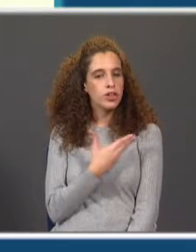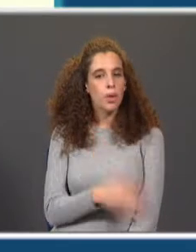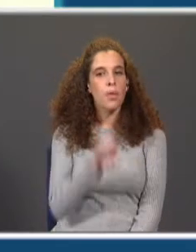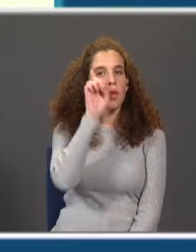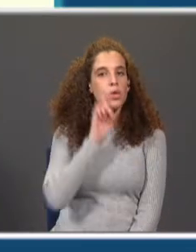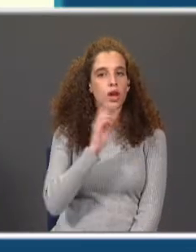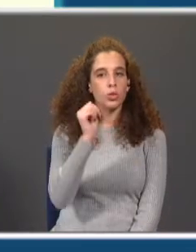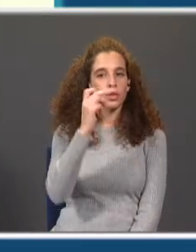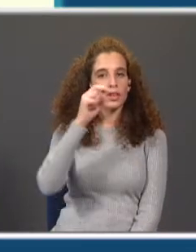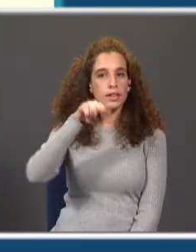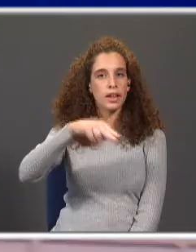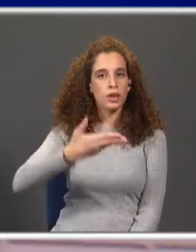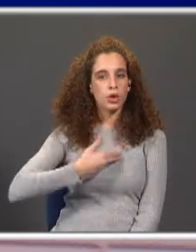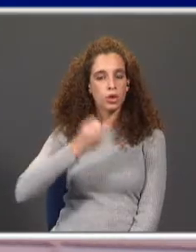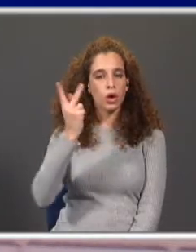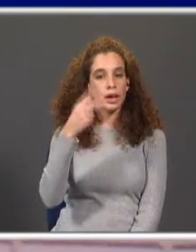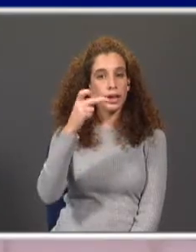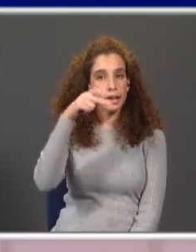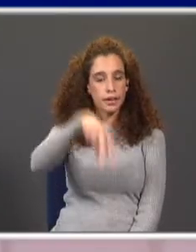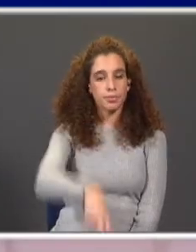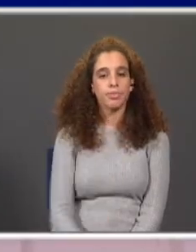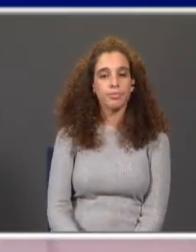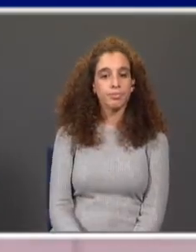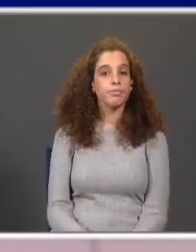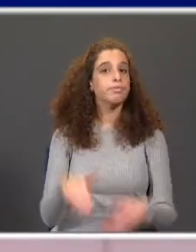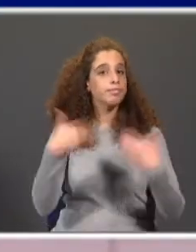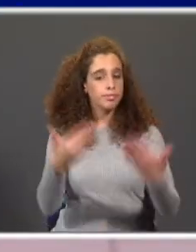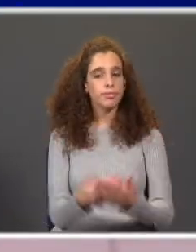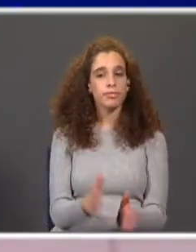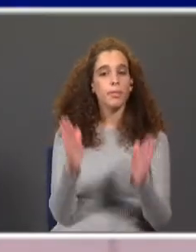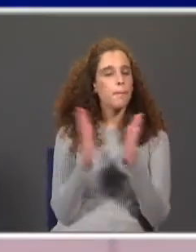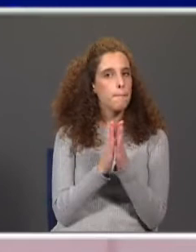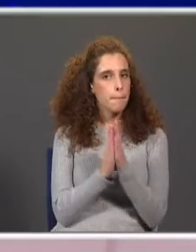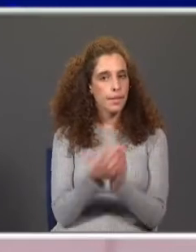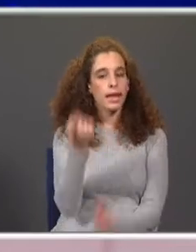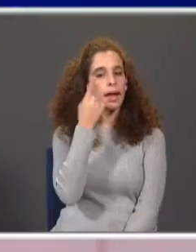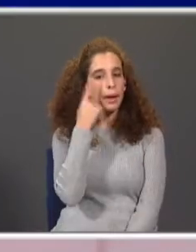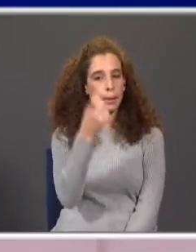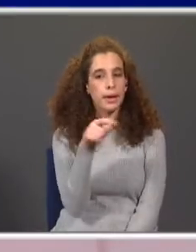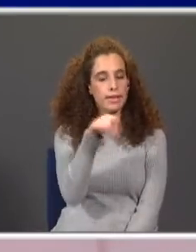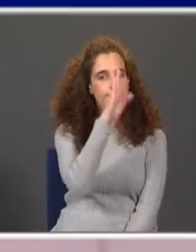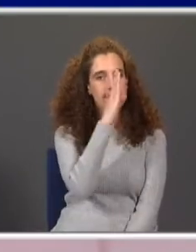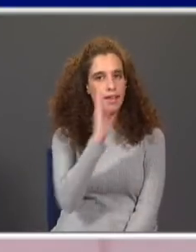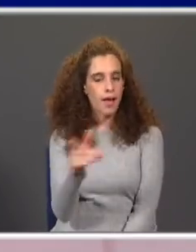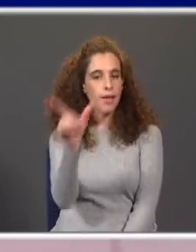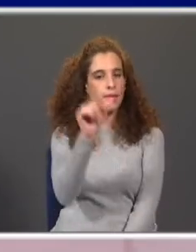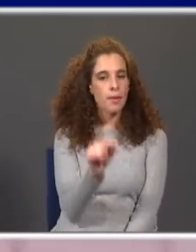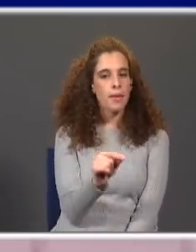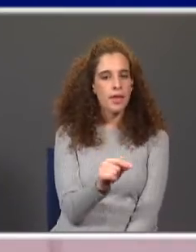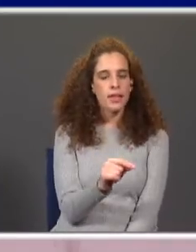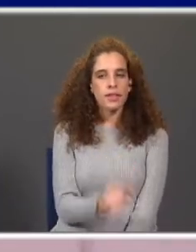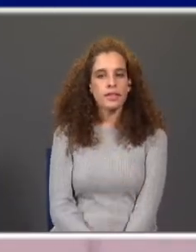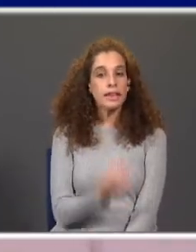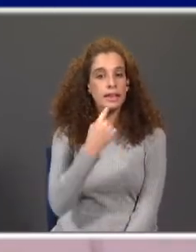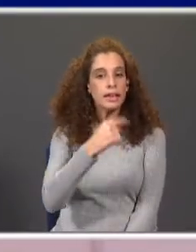Sandokan. Vejam bem. E depois, a igreja. Repara, este hábito também, este ritual de ir à